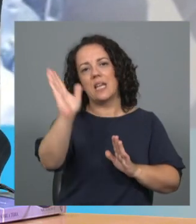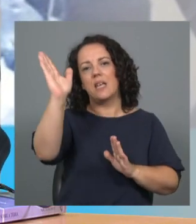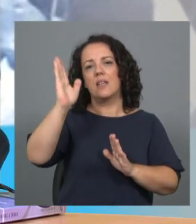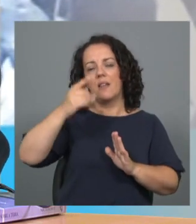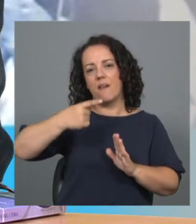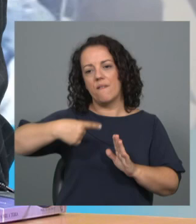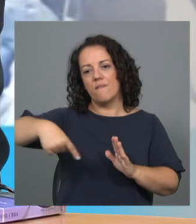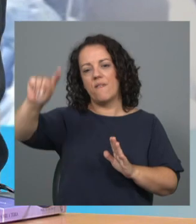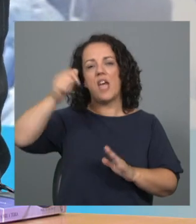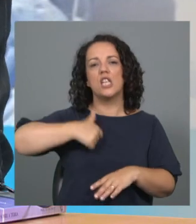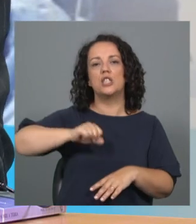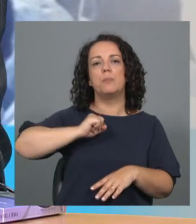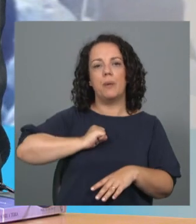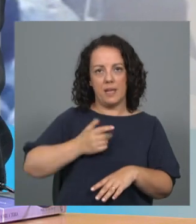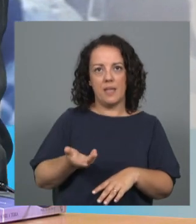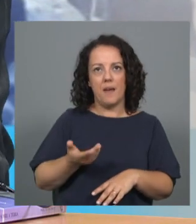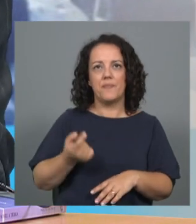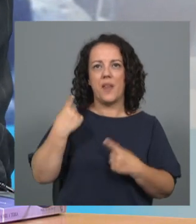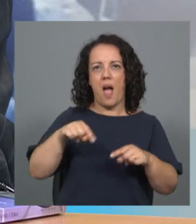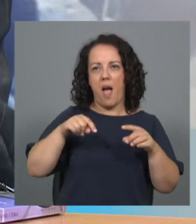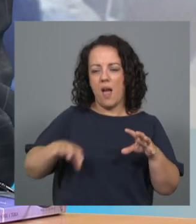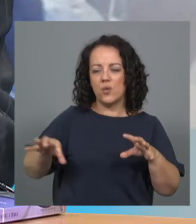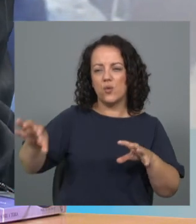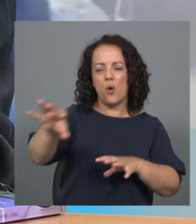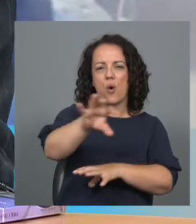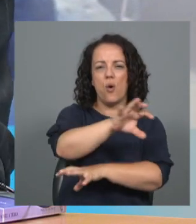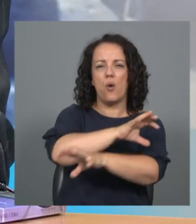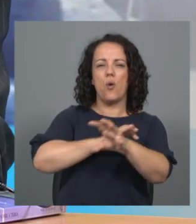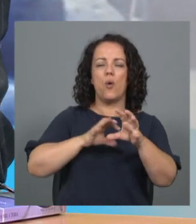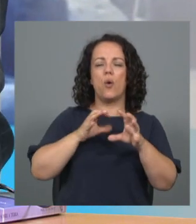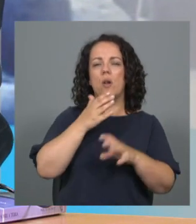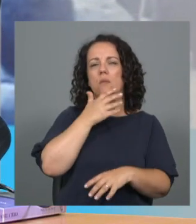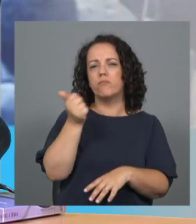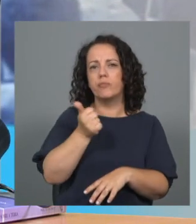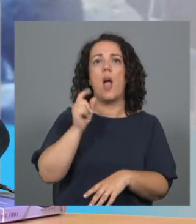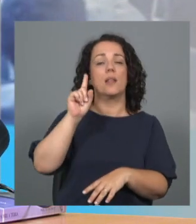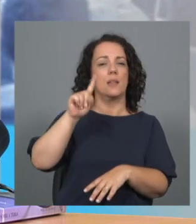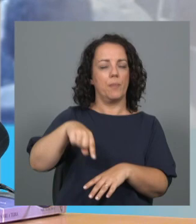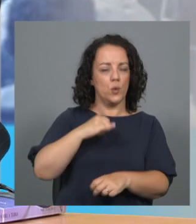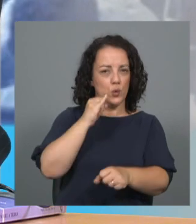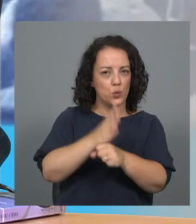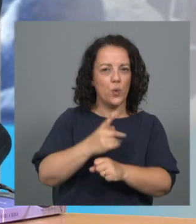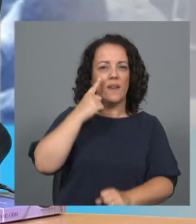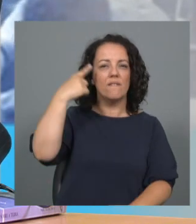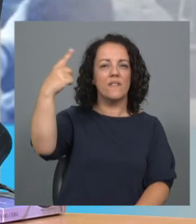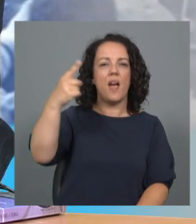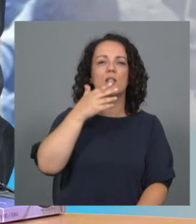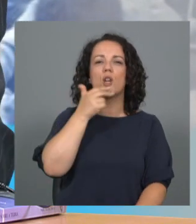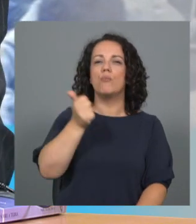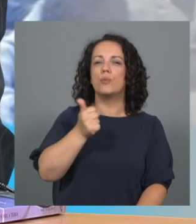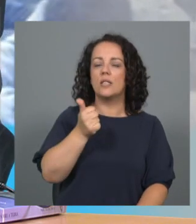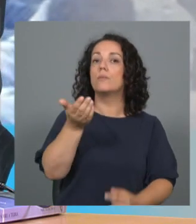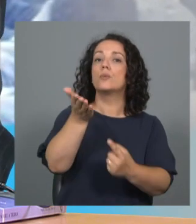Madalena para a Espanha. Há por todo ali todo um conjunto de cenário. Outro aspecto, outra viagem muito bonita é, por